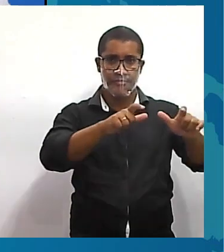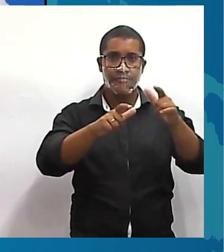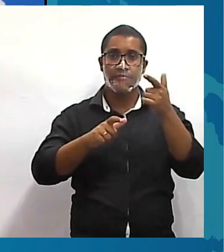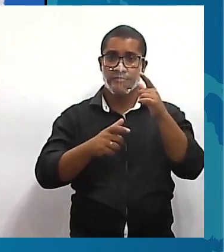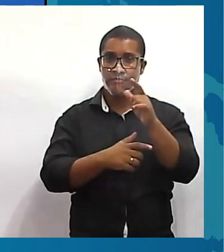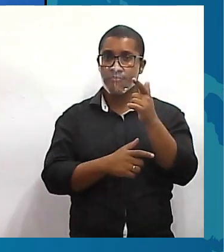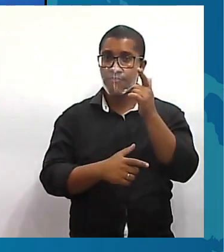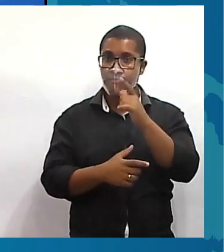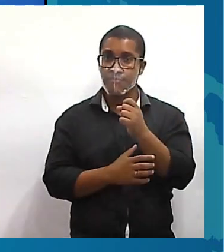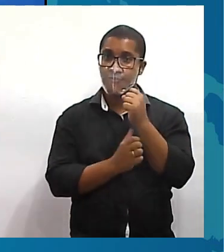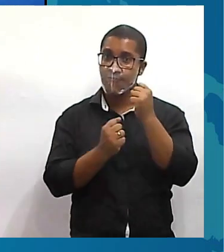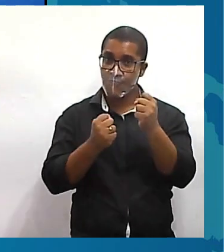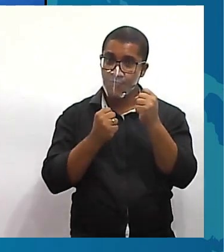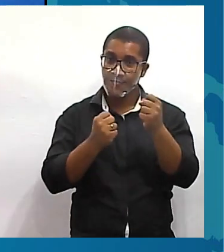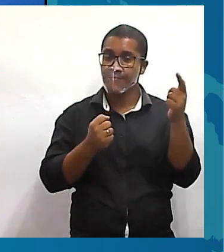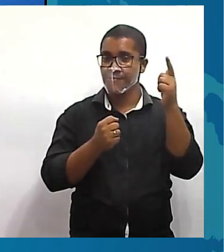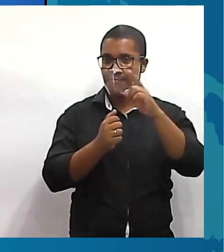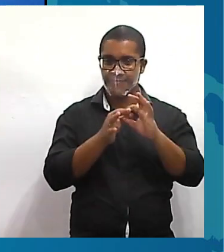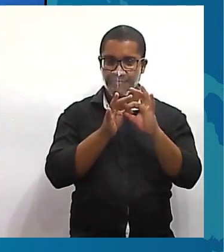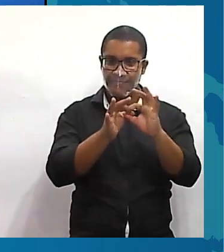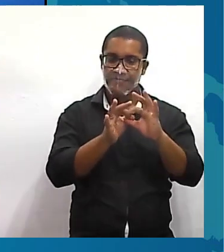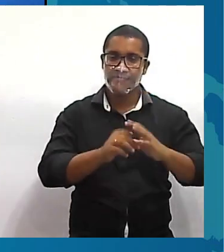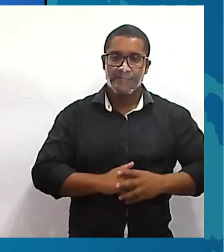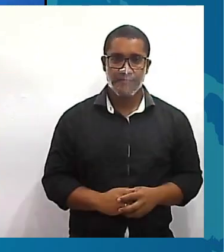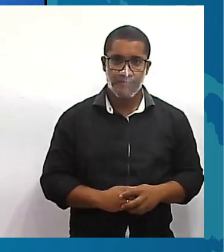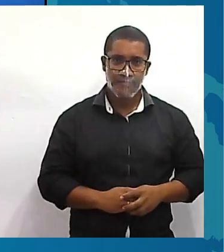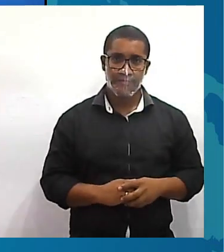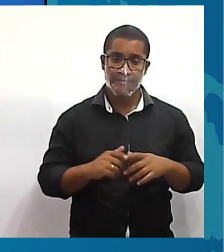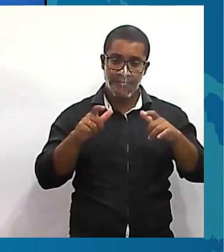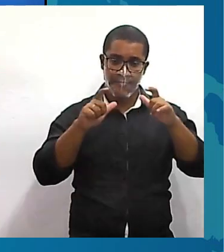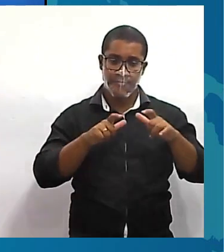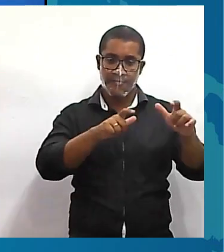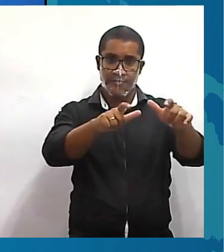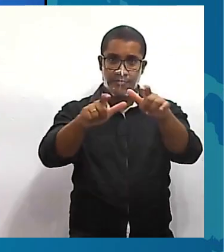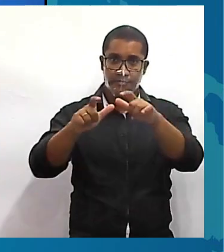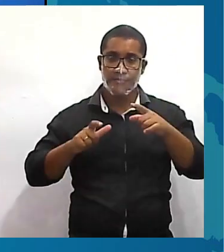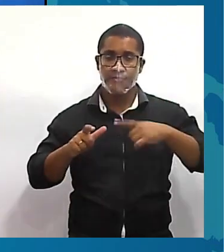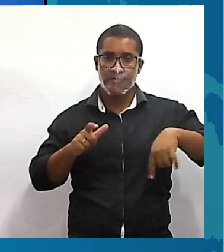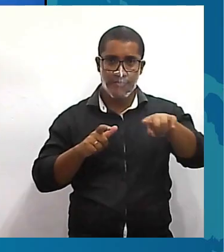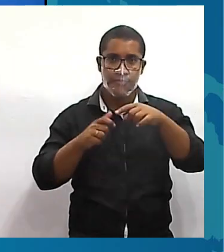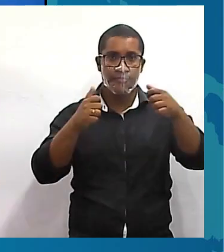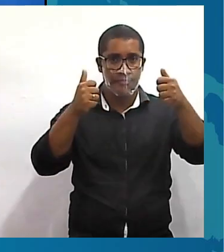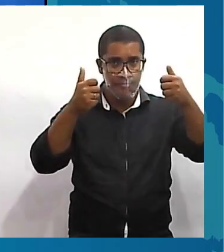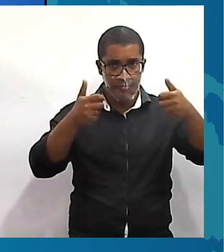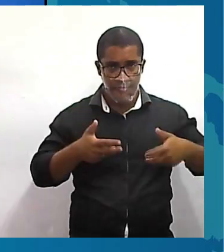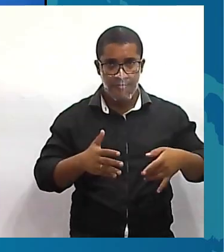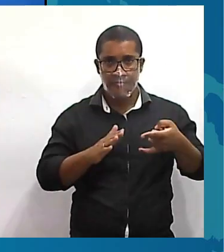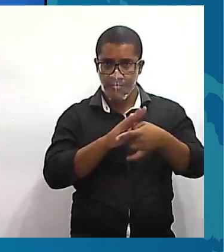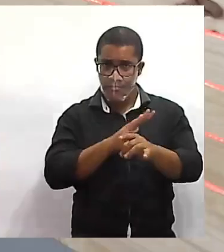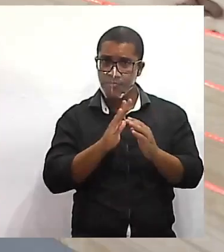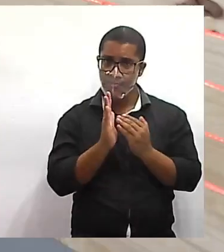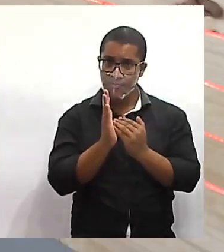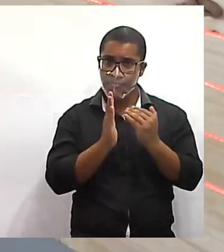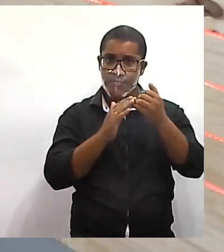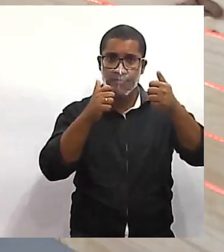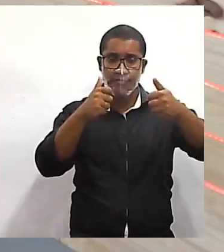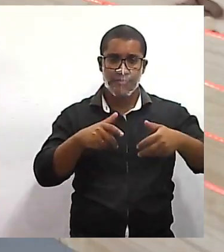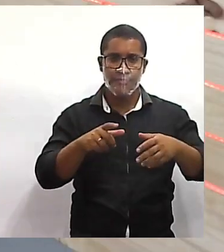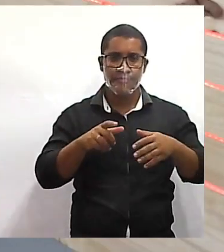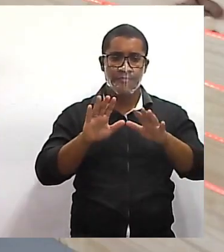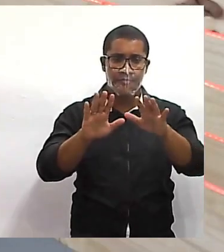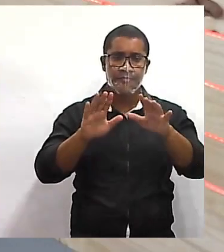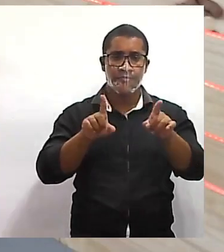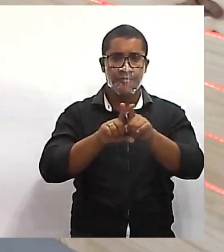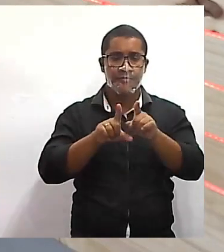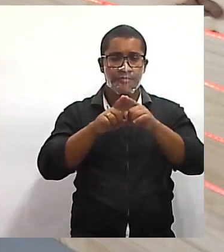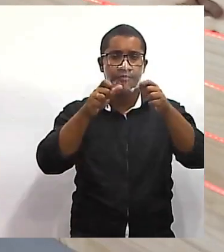vai conversar um pouco aqui. Então, são os espaços, né, que a gente vai aprofundar. Eu queria acrescentar também,